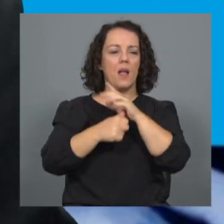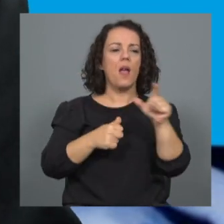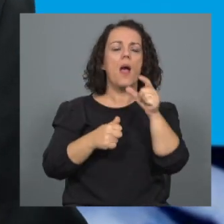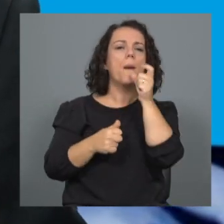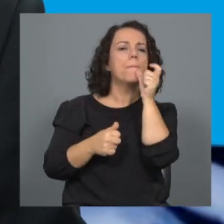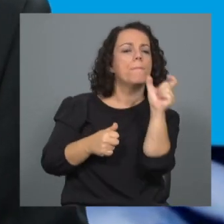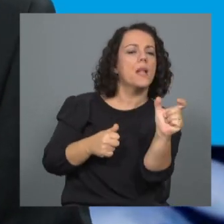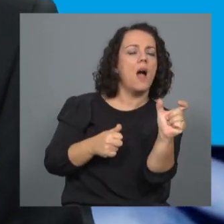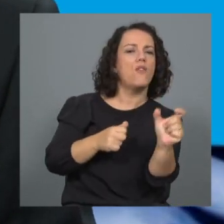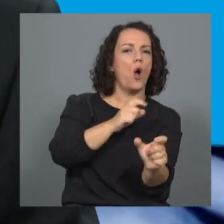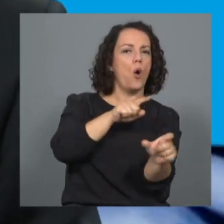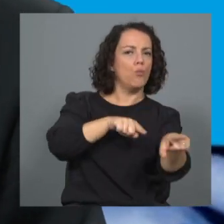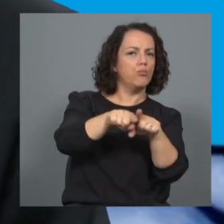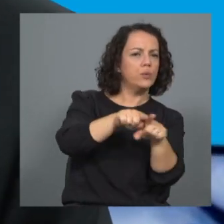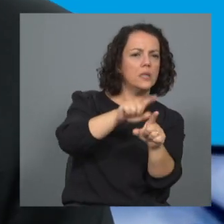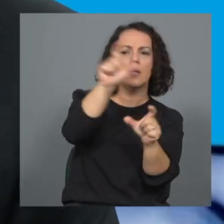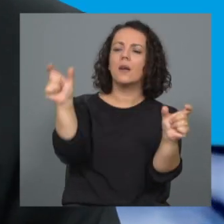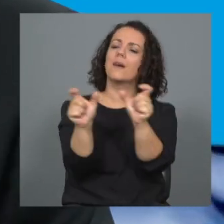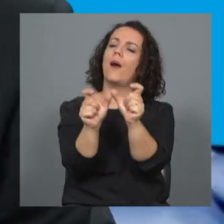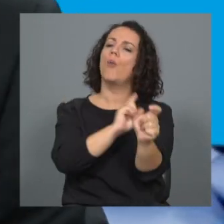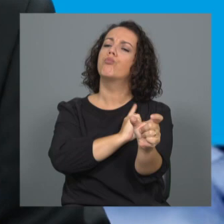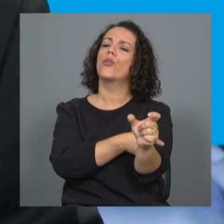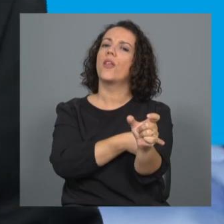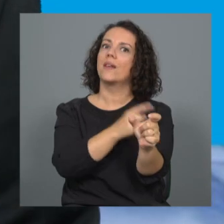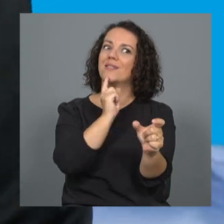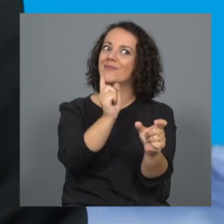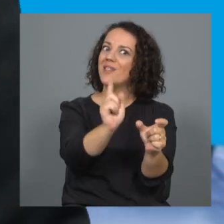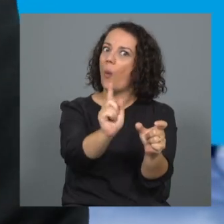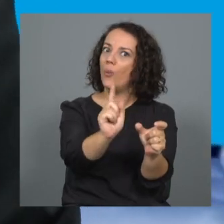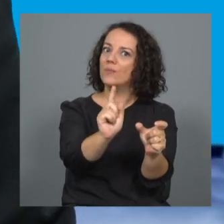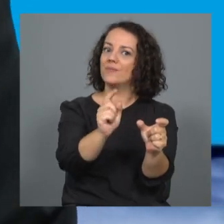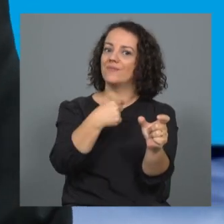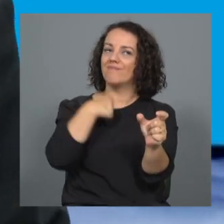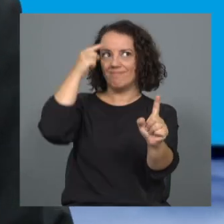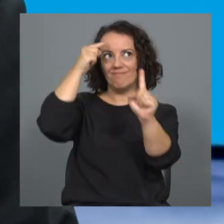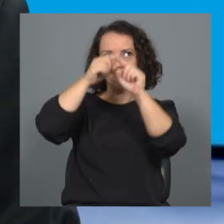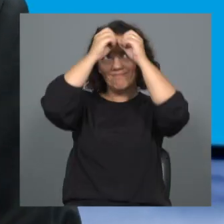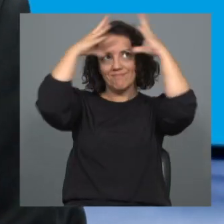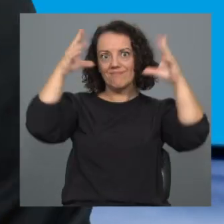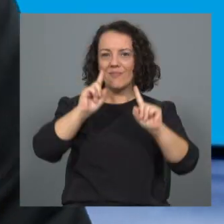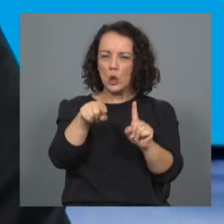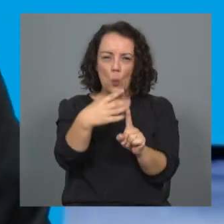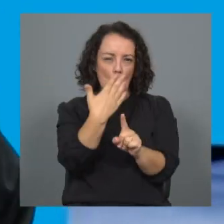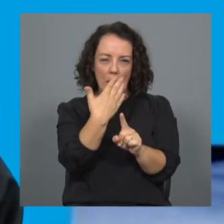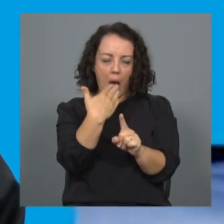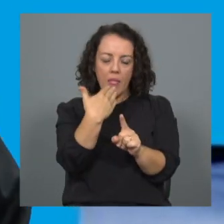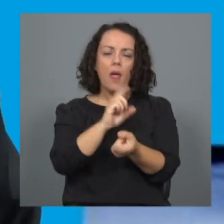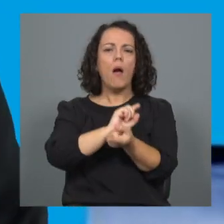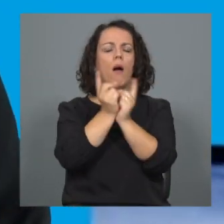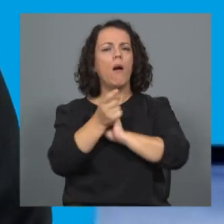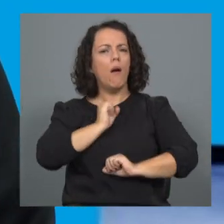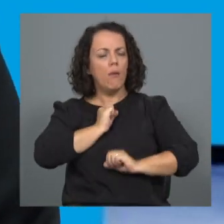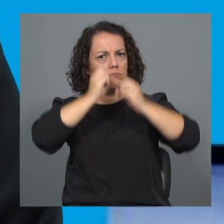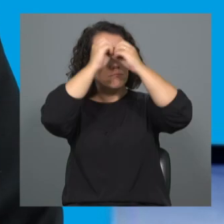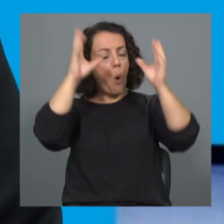poder. E nós dissemos, não é poder, é serviço. Esta pequena nuance, que não é assim tão pequena